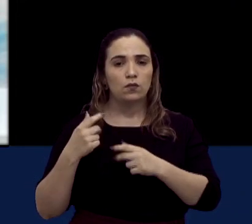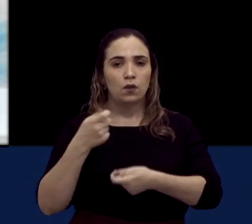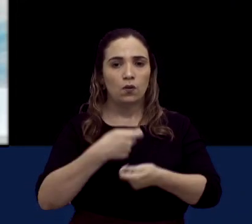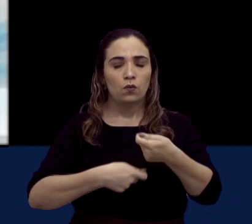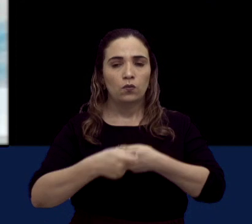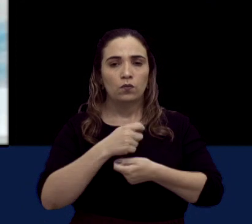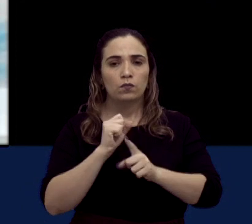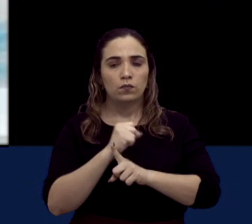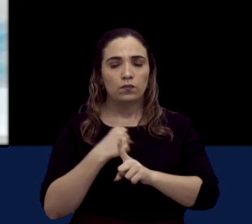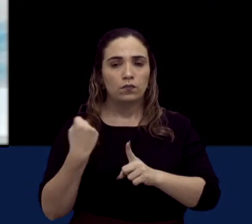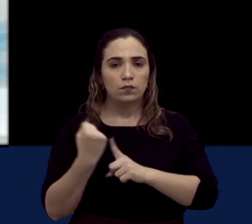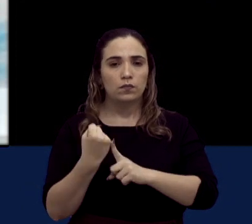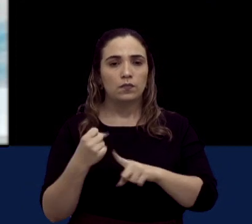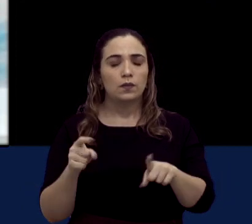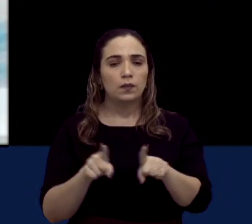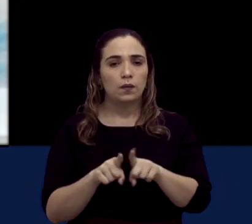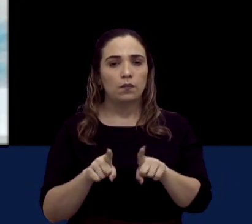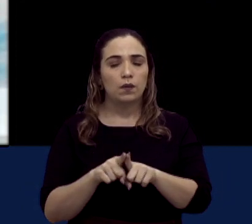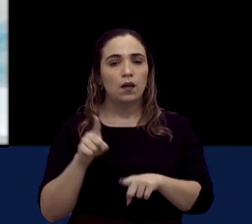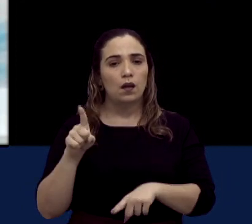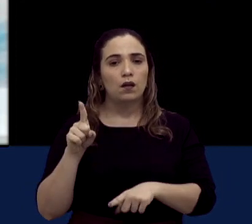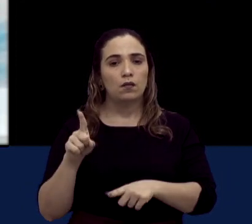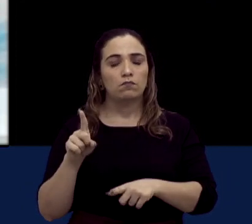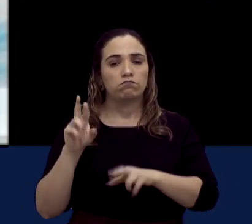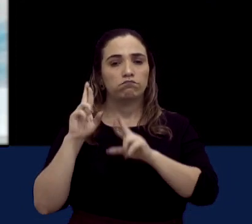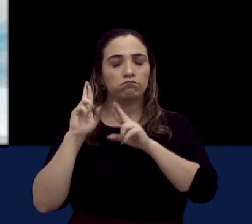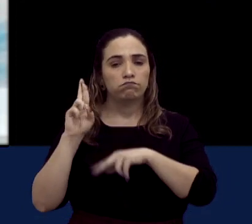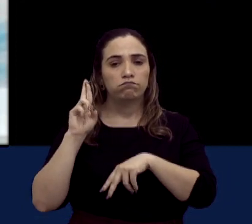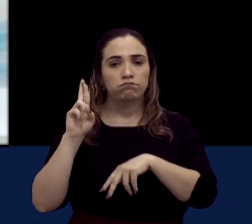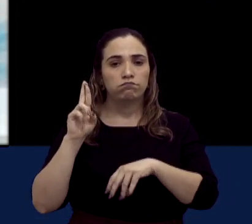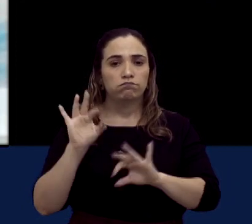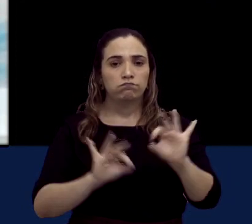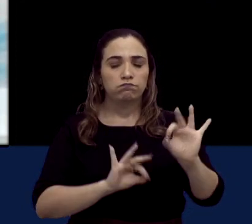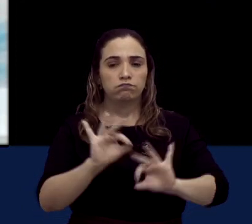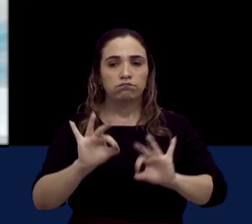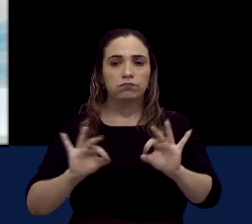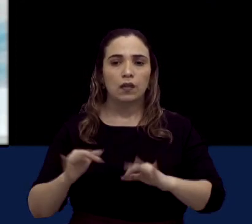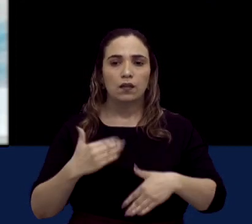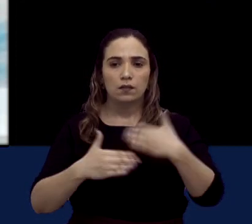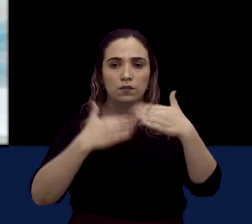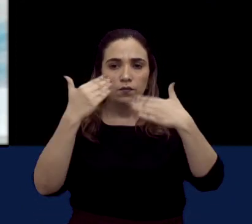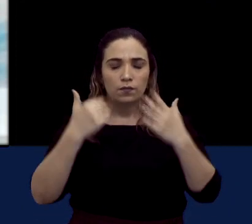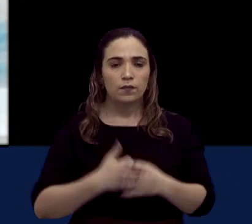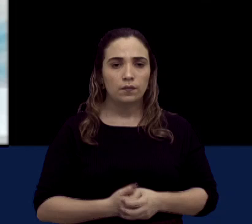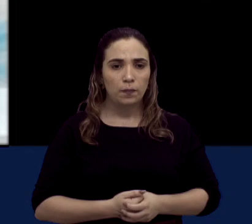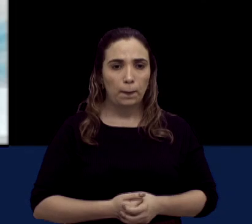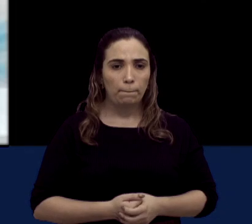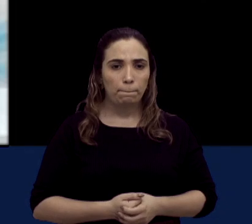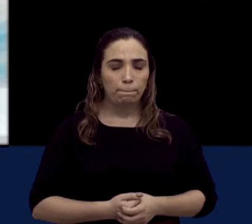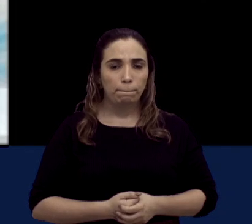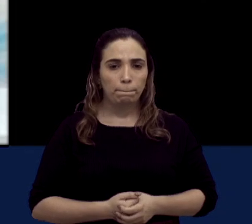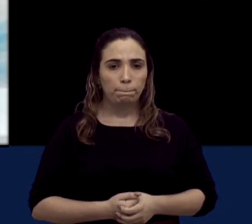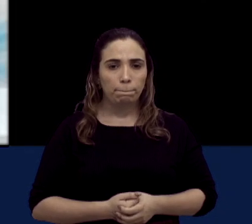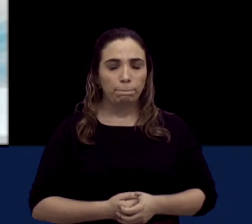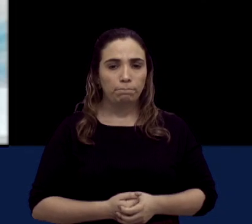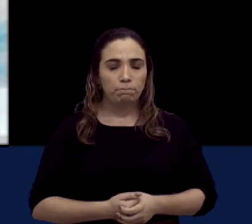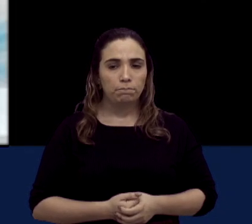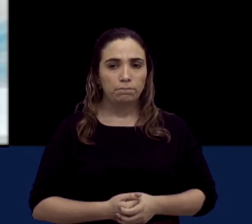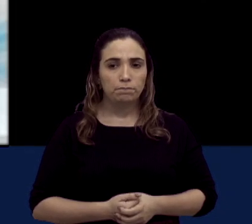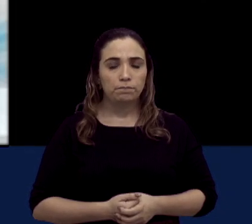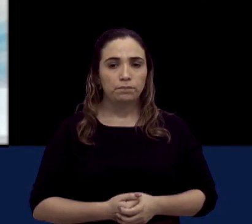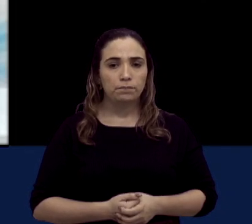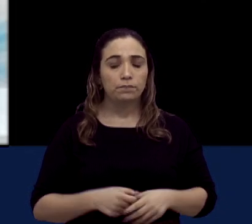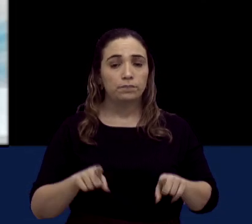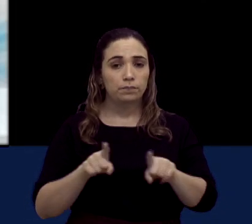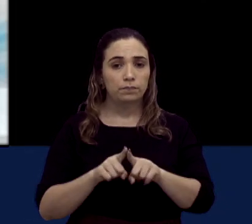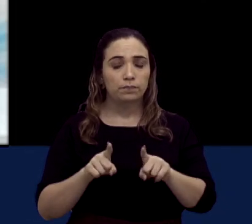e social, passando a ser o promotor e regulador desse desenvolvimento. Nesse momento também